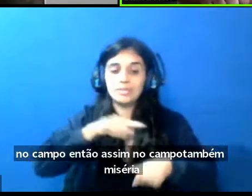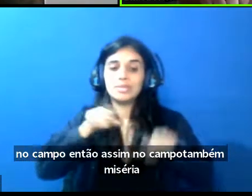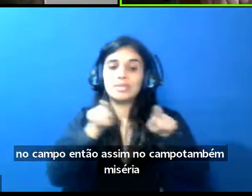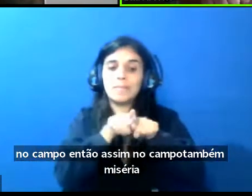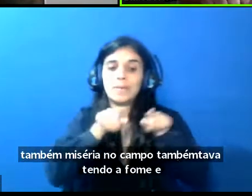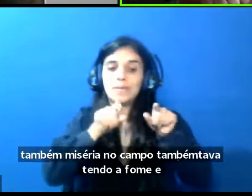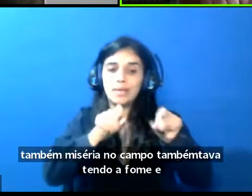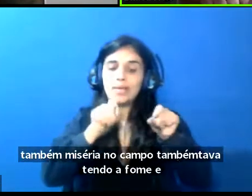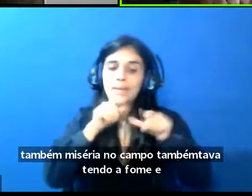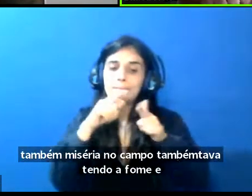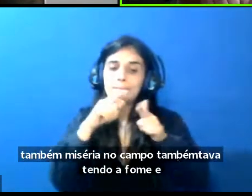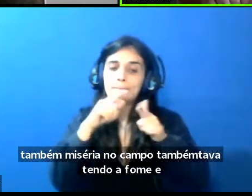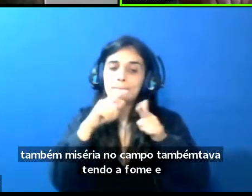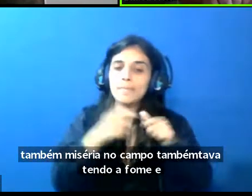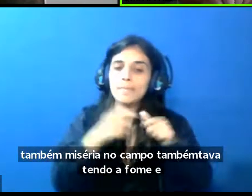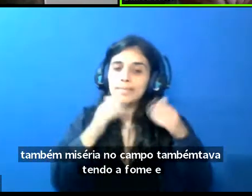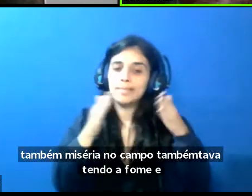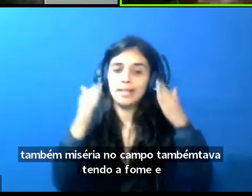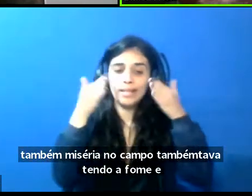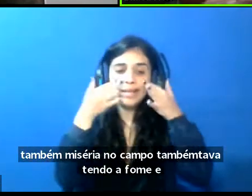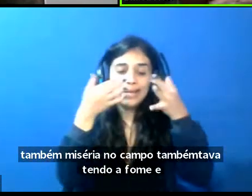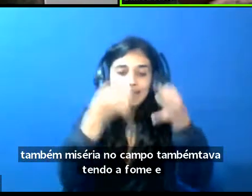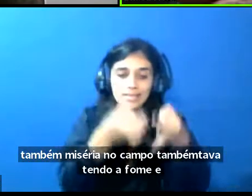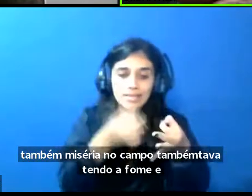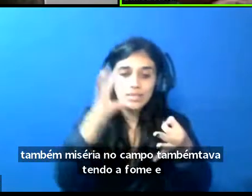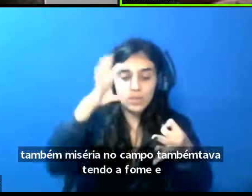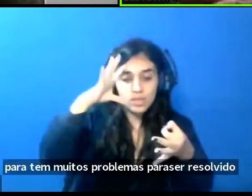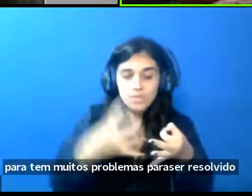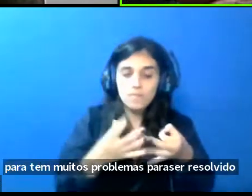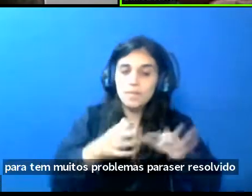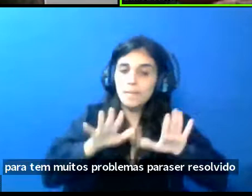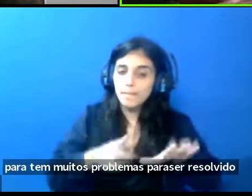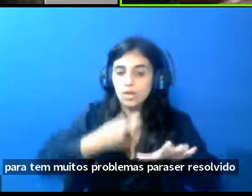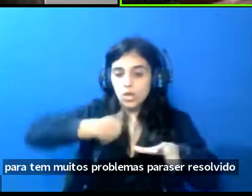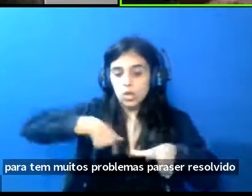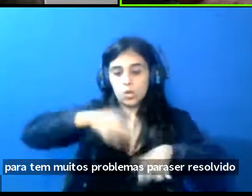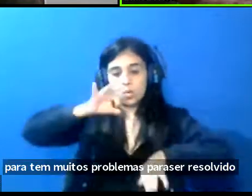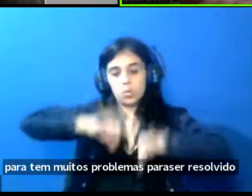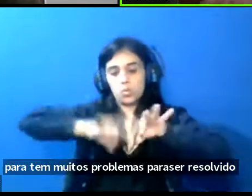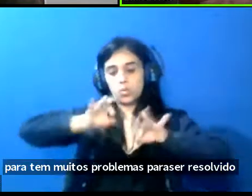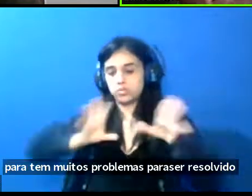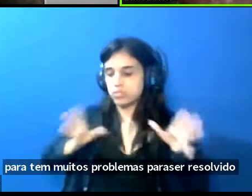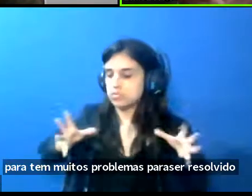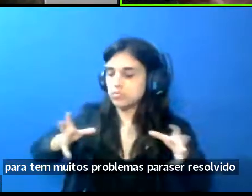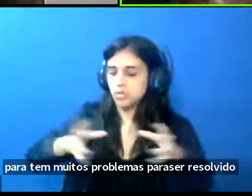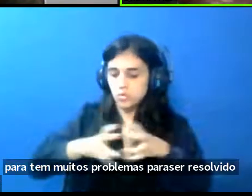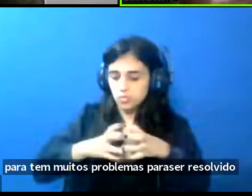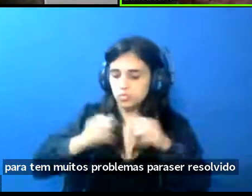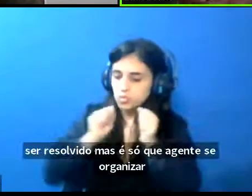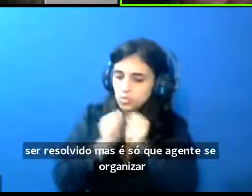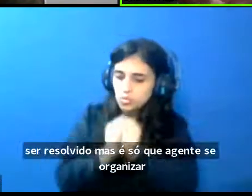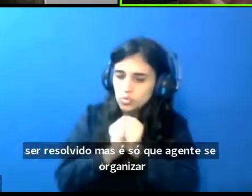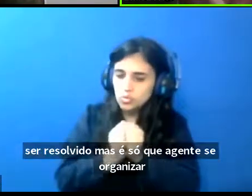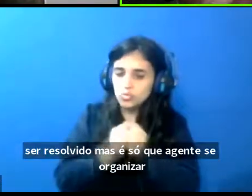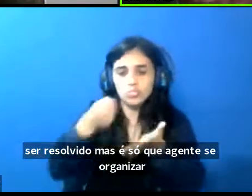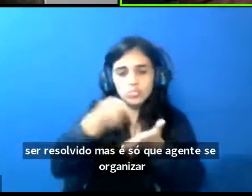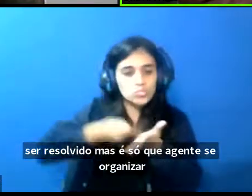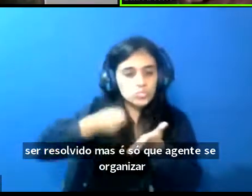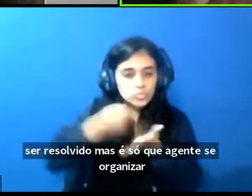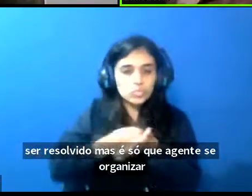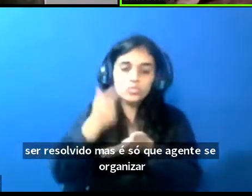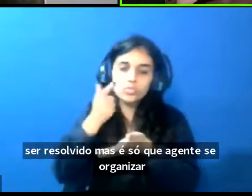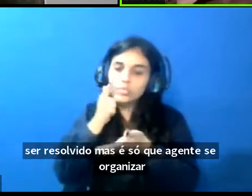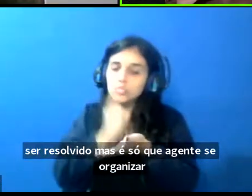muitos problemas para ser resolvidos, mas é só se a gente se organizar, se unir, que a gente vai conseguir continuar